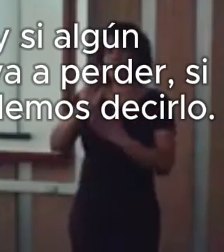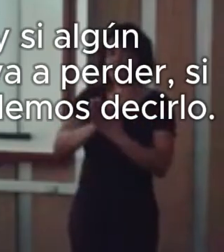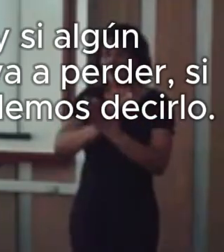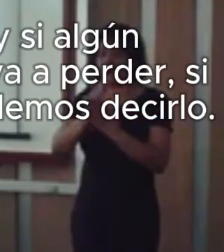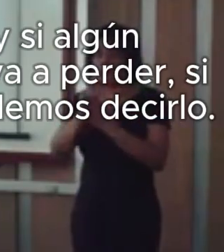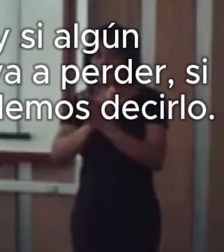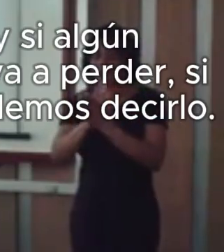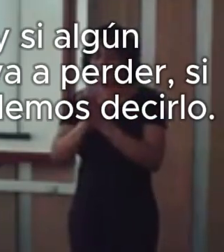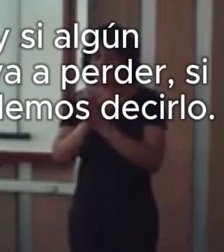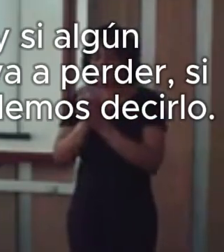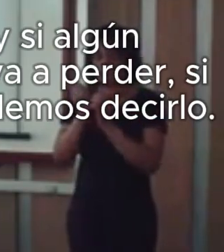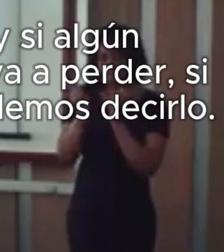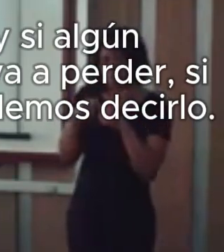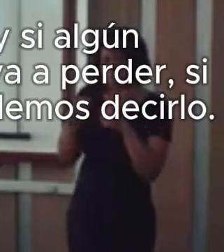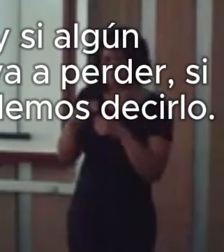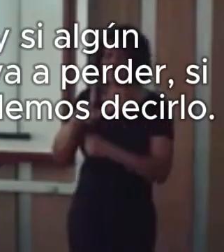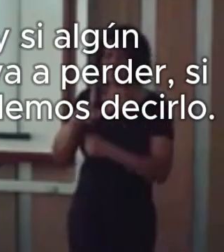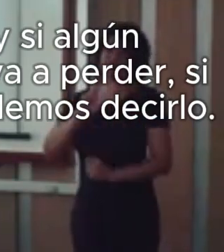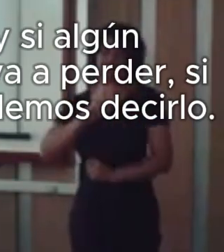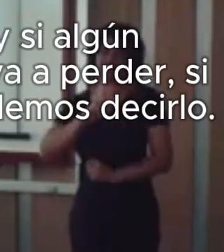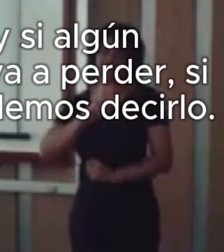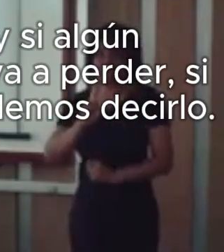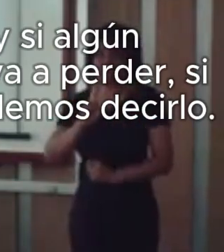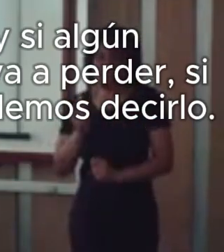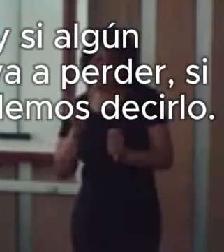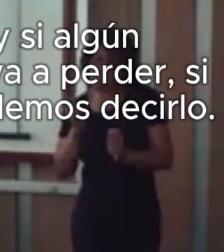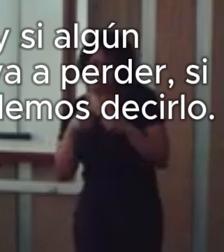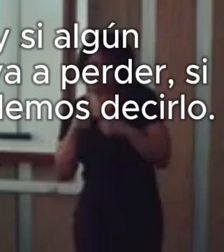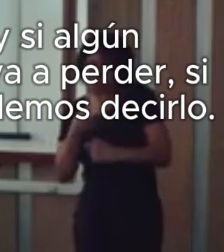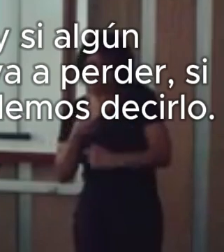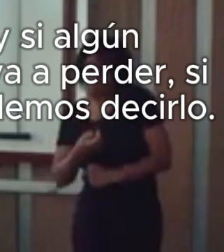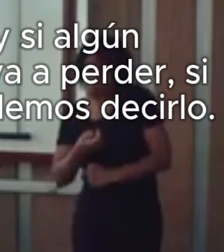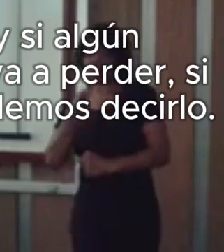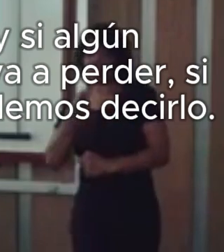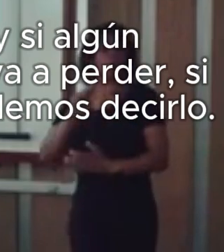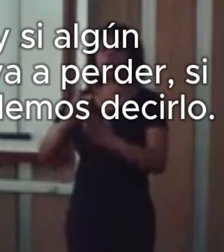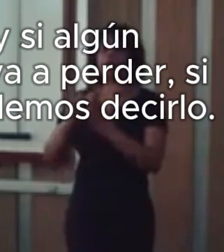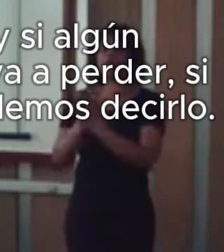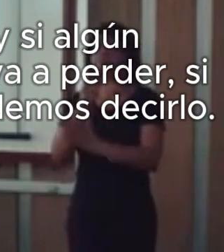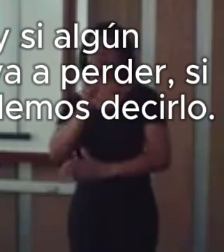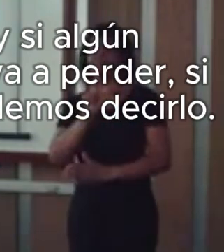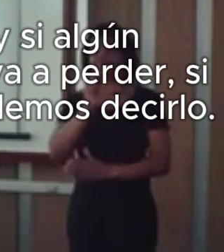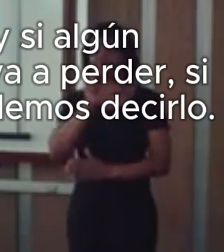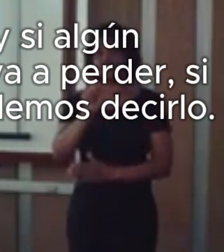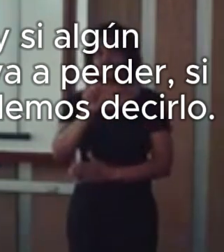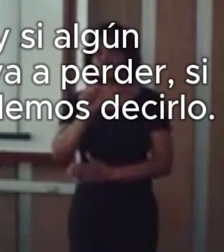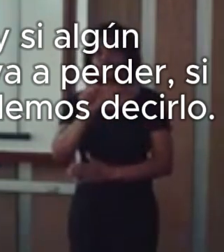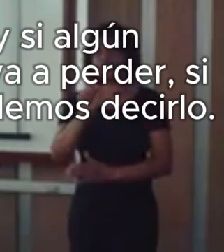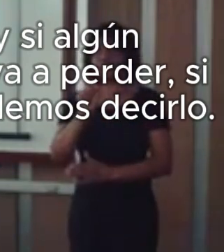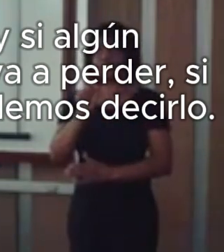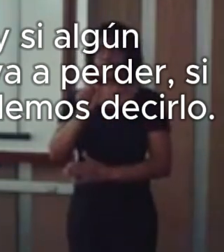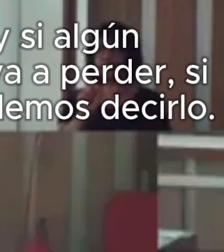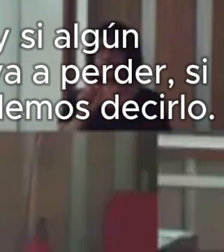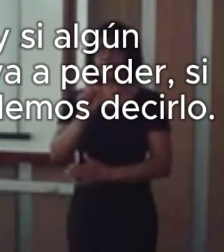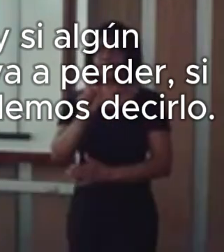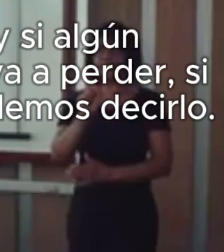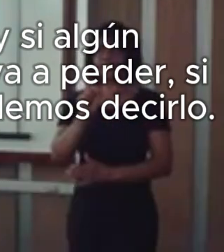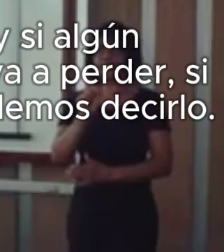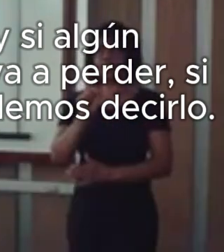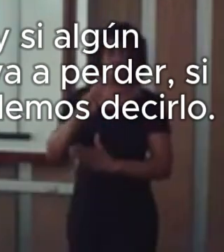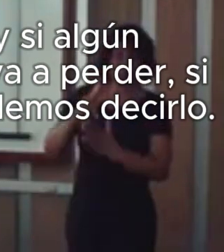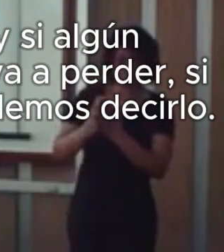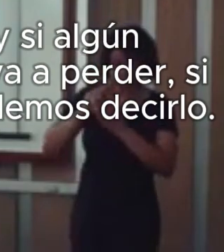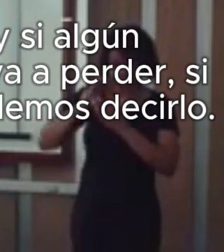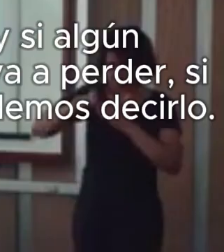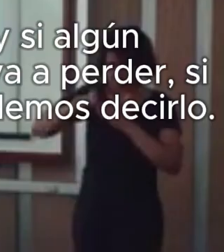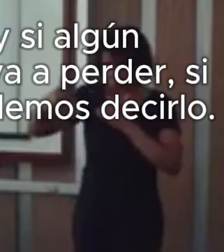fio ficou. E aí, se algum fio ficou, o que vai acontecer... quer dizer, o desfecho, né,